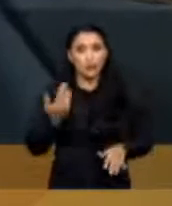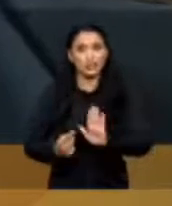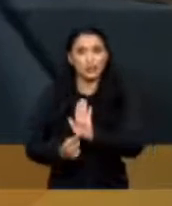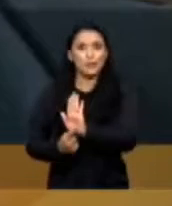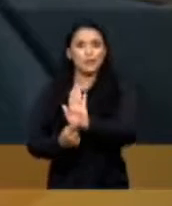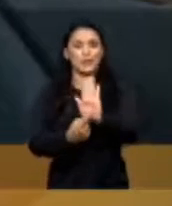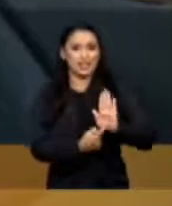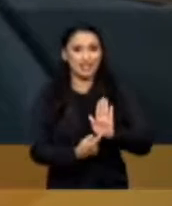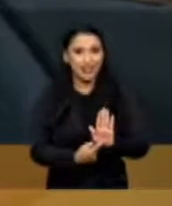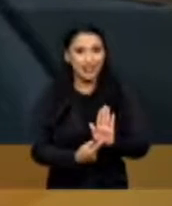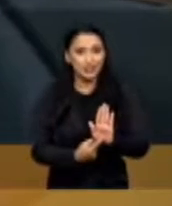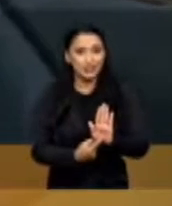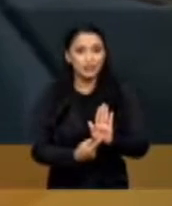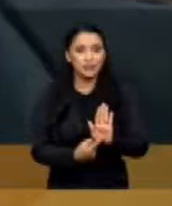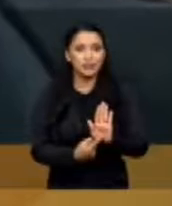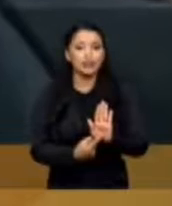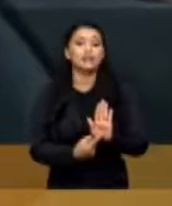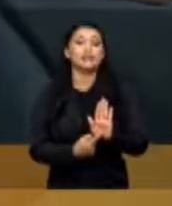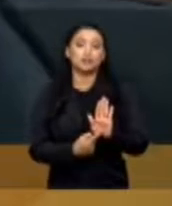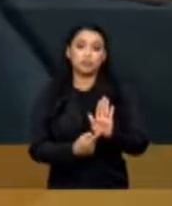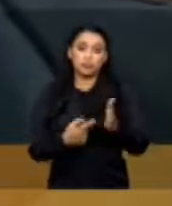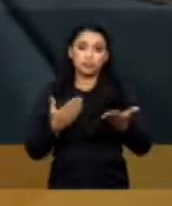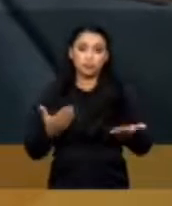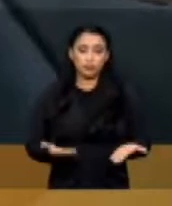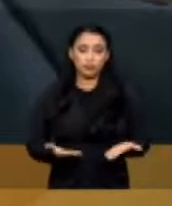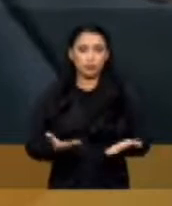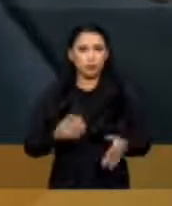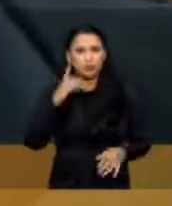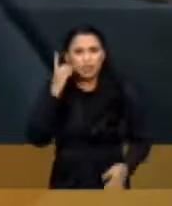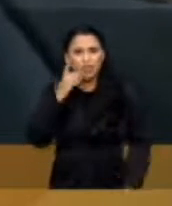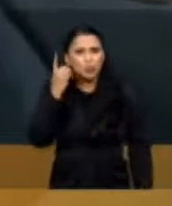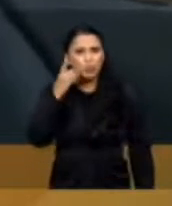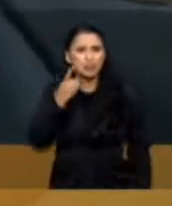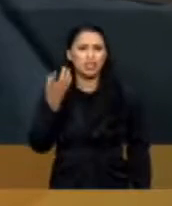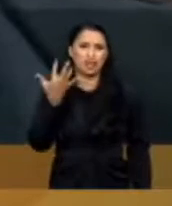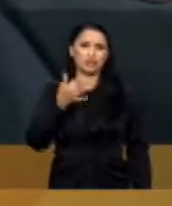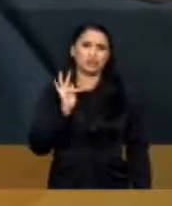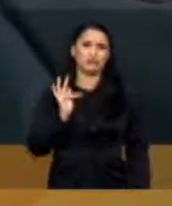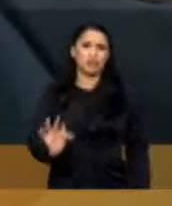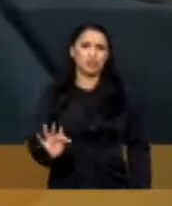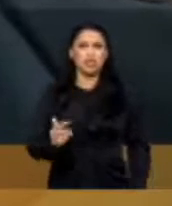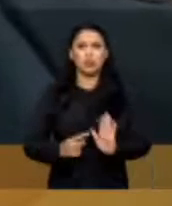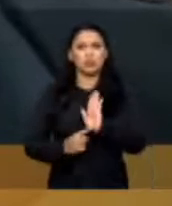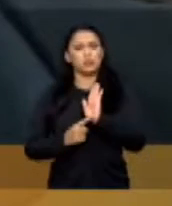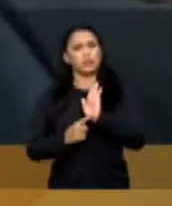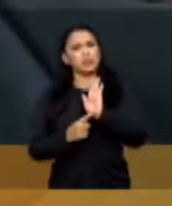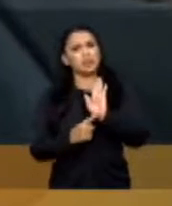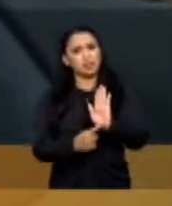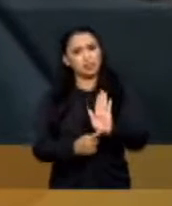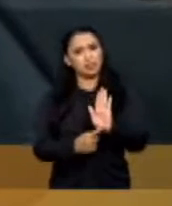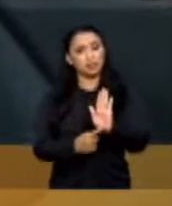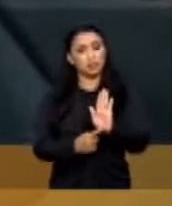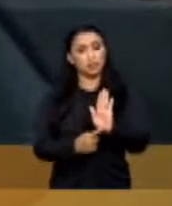na expressão, partindo da boca de um deputado federal, veiculado